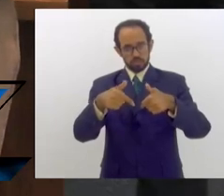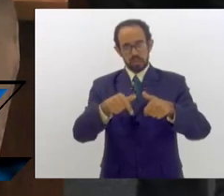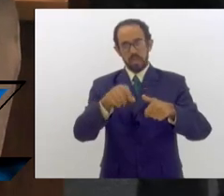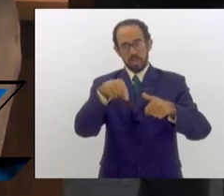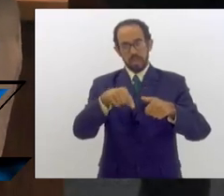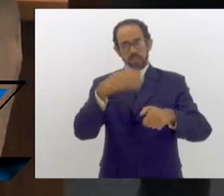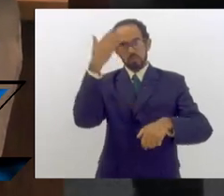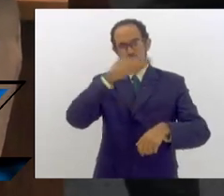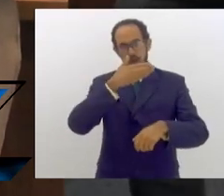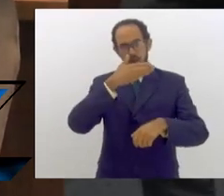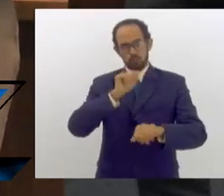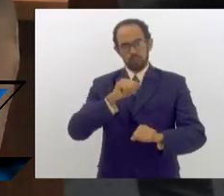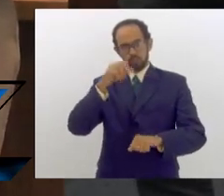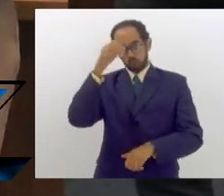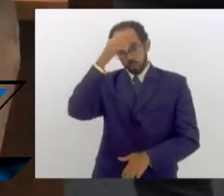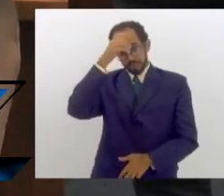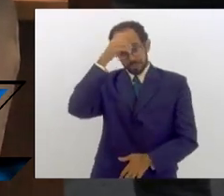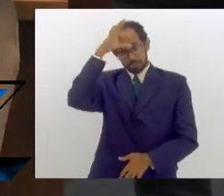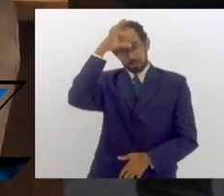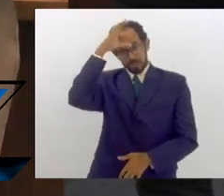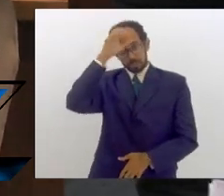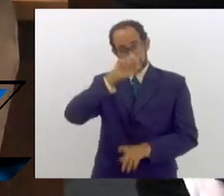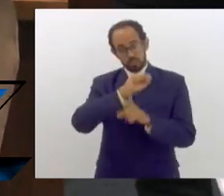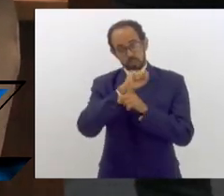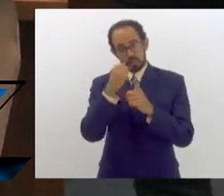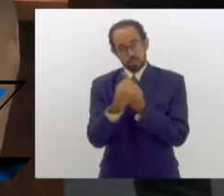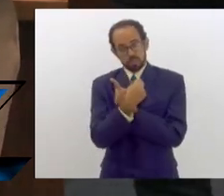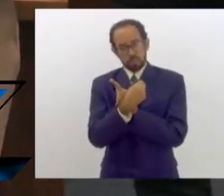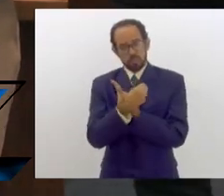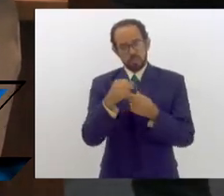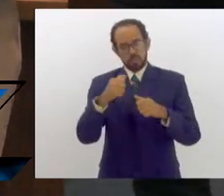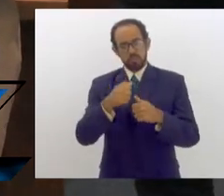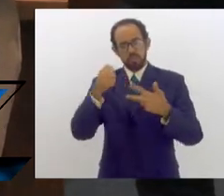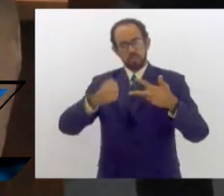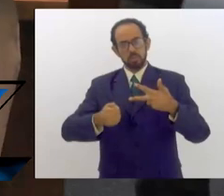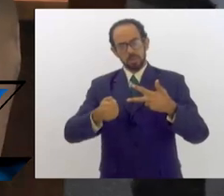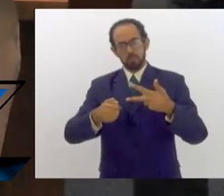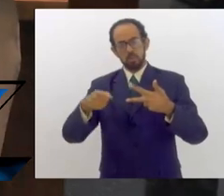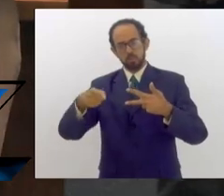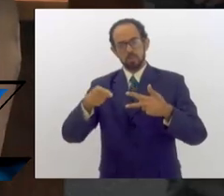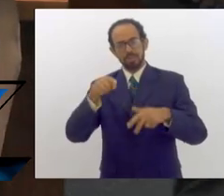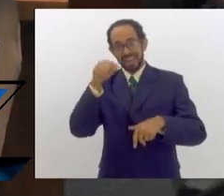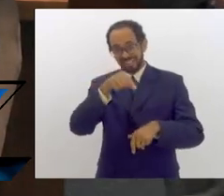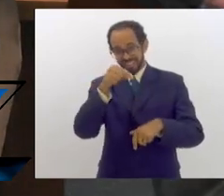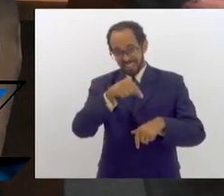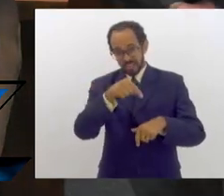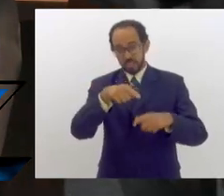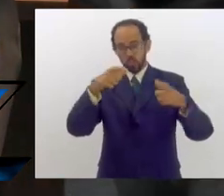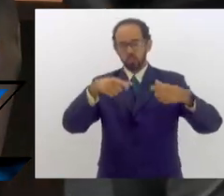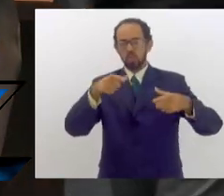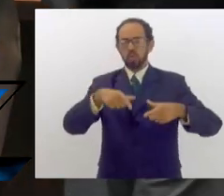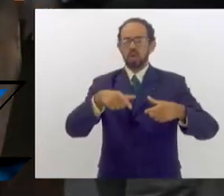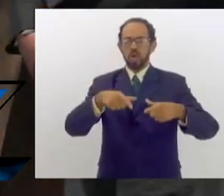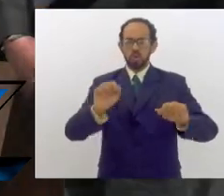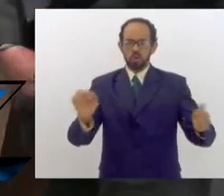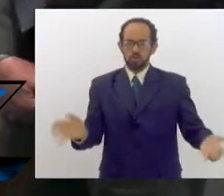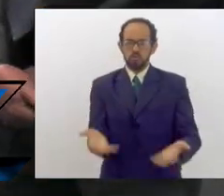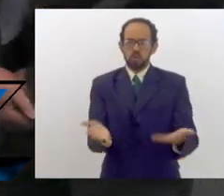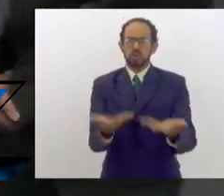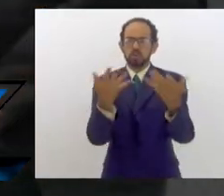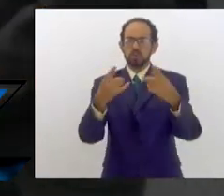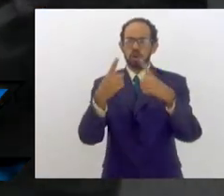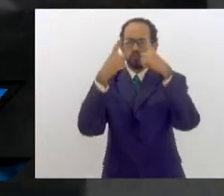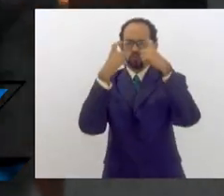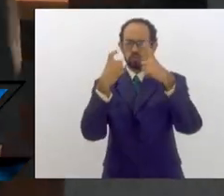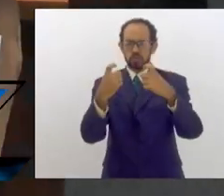conhecimento da sociedade do poder público que aquele foi um espaço que serviu para fomentar a violência